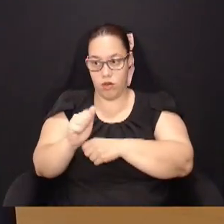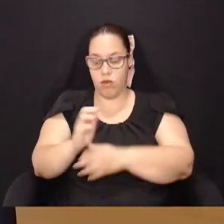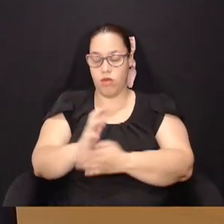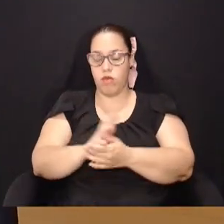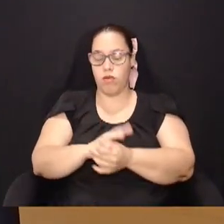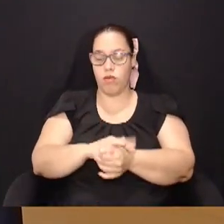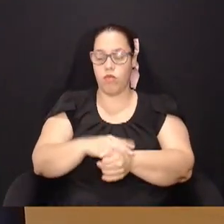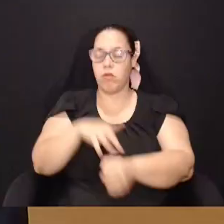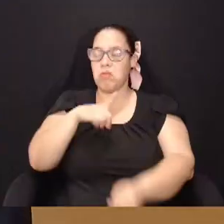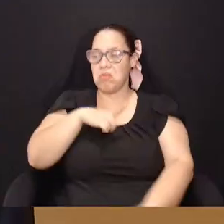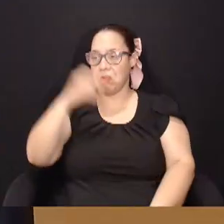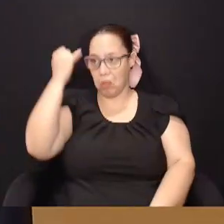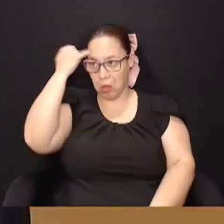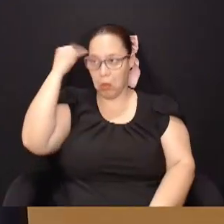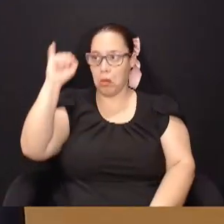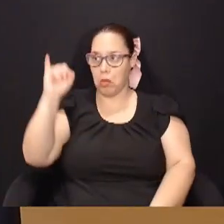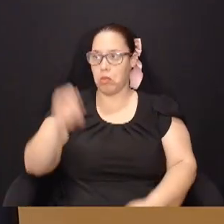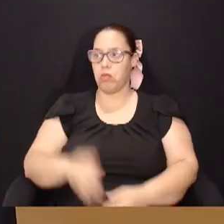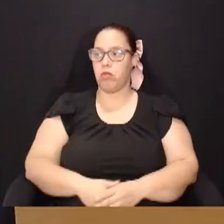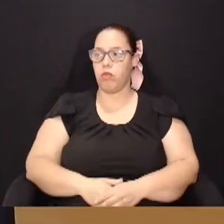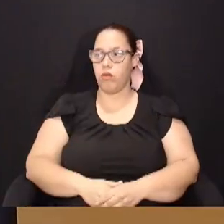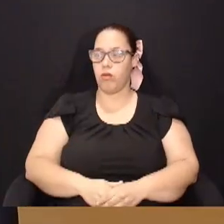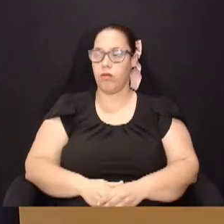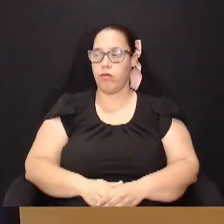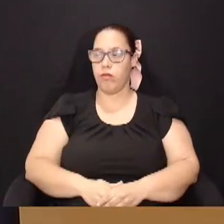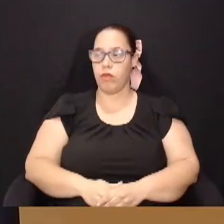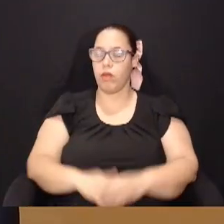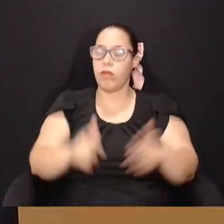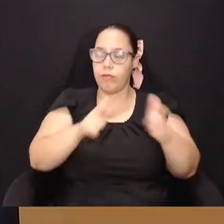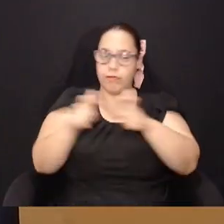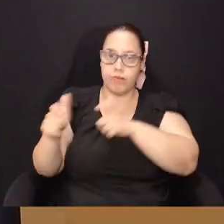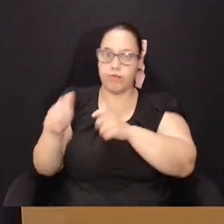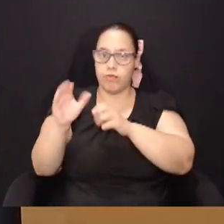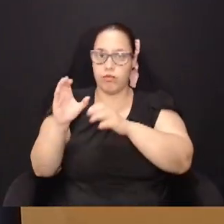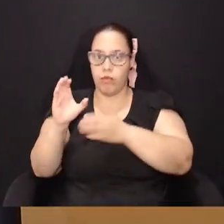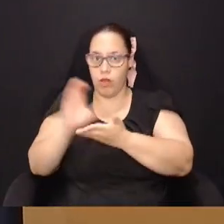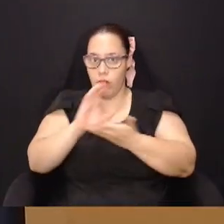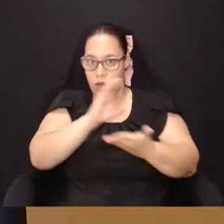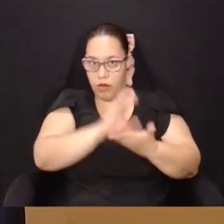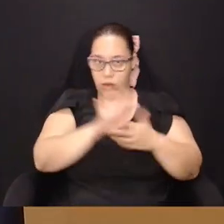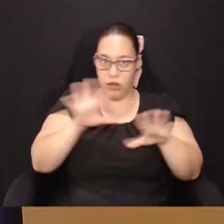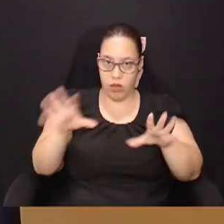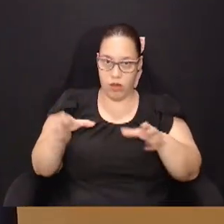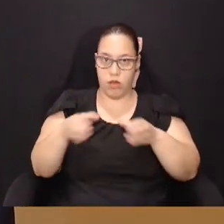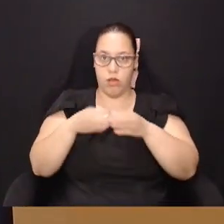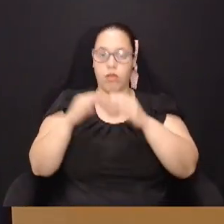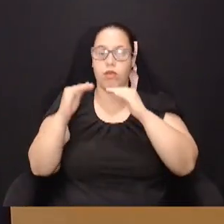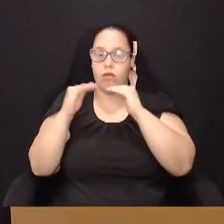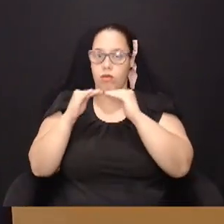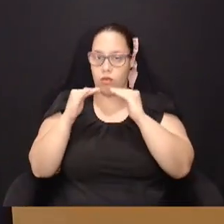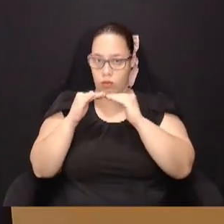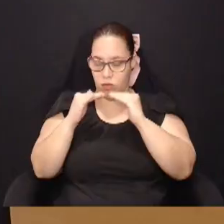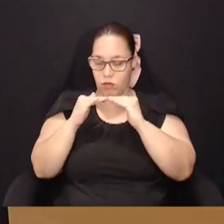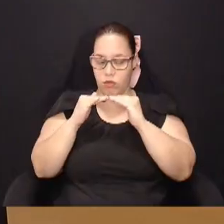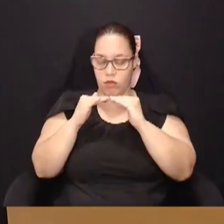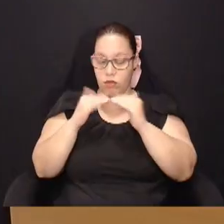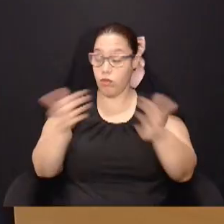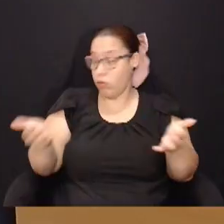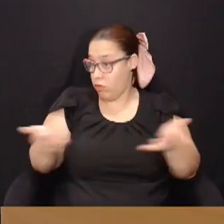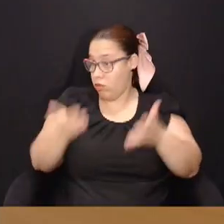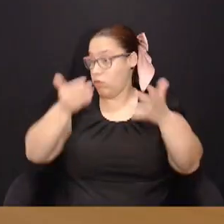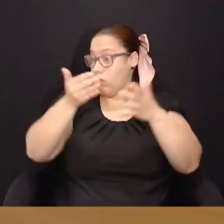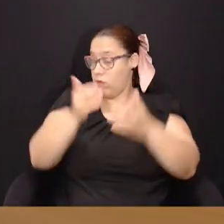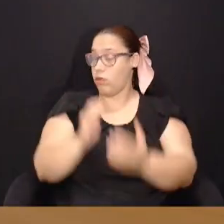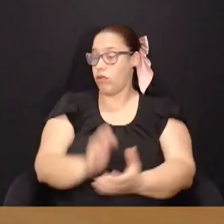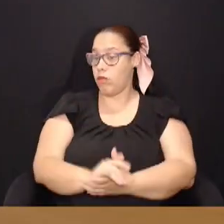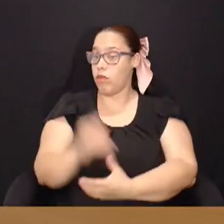ideia, lançou a ideia para os demais conselheiros e todos, à unanimidade, concordaram que essa iniciativa é uma iniciativa